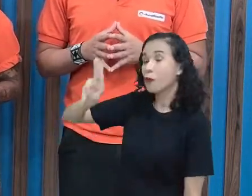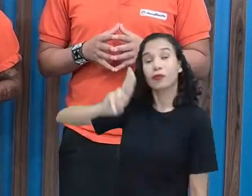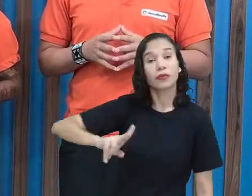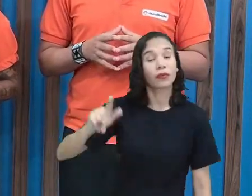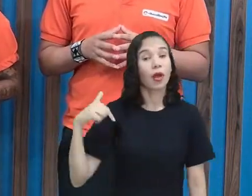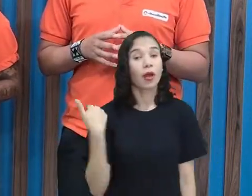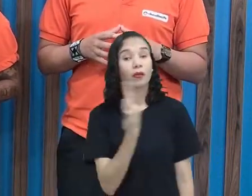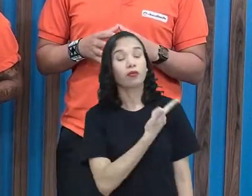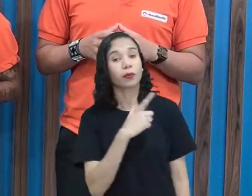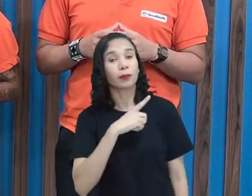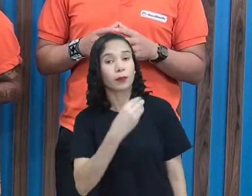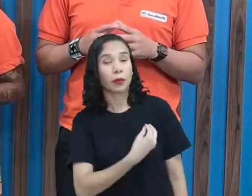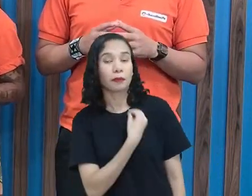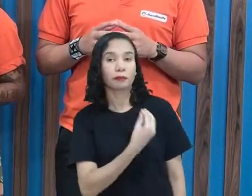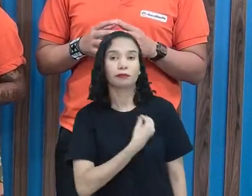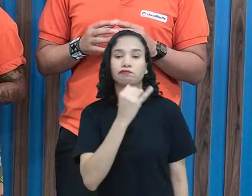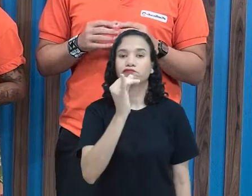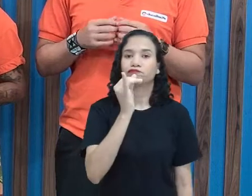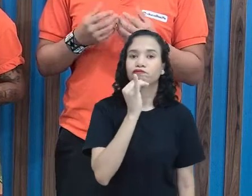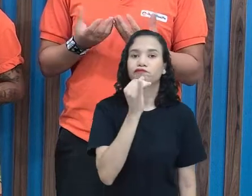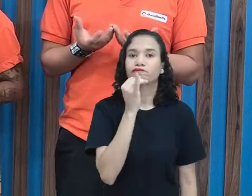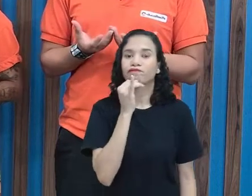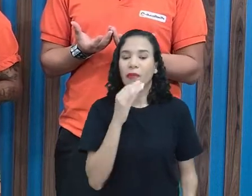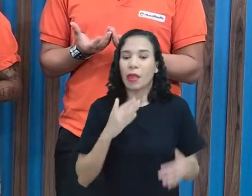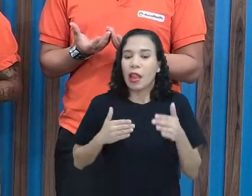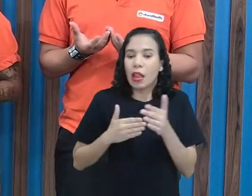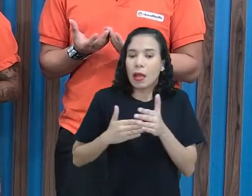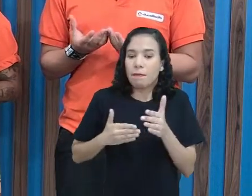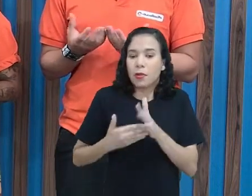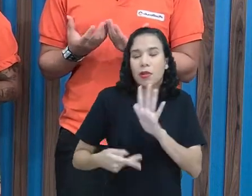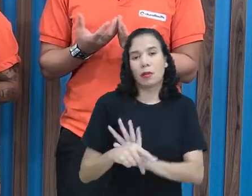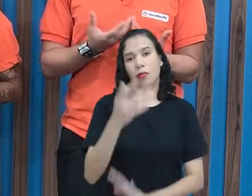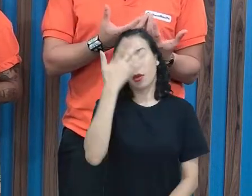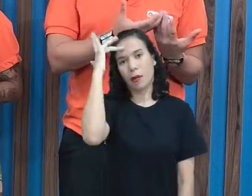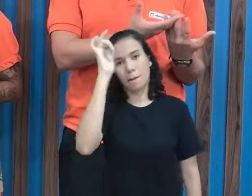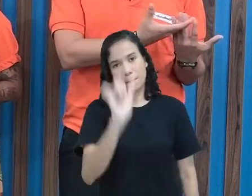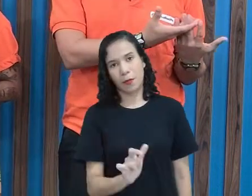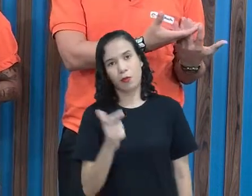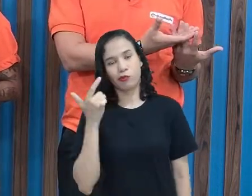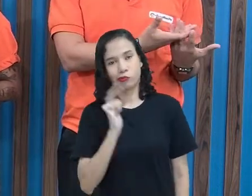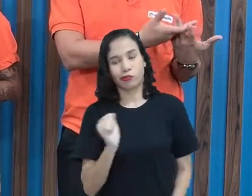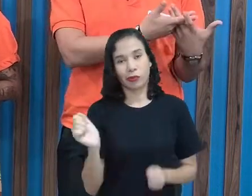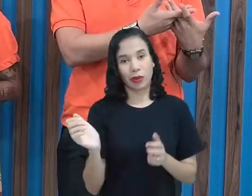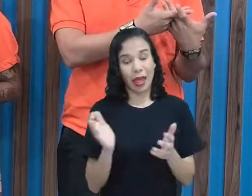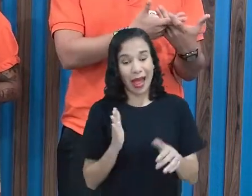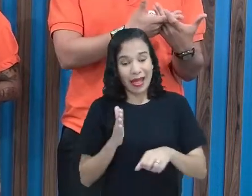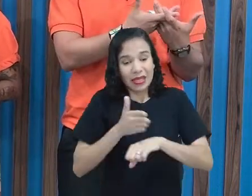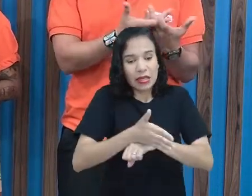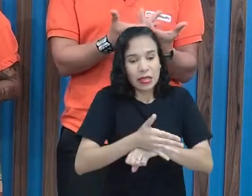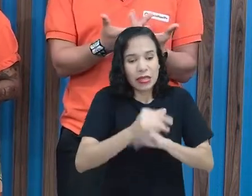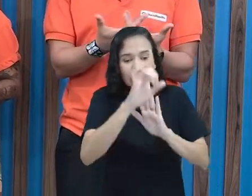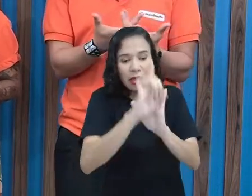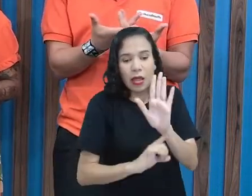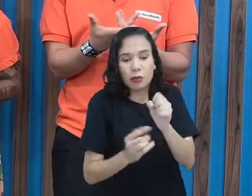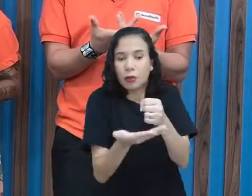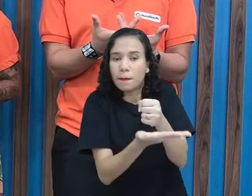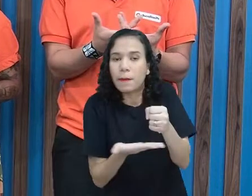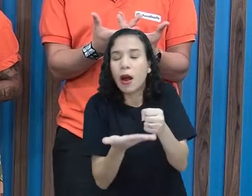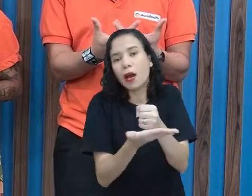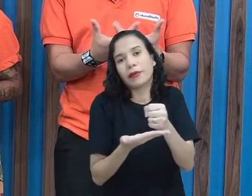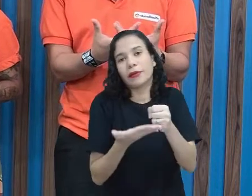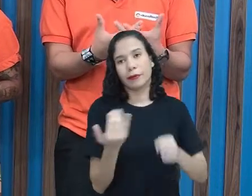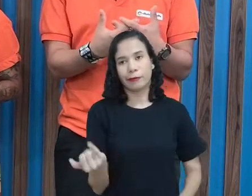vão, por exemplo, impedir, em alguma medida, das pessoas terem acesso aos direitos que são básicos, que são